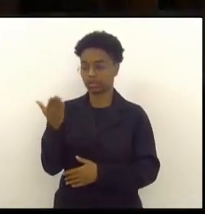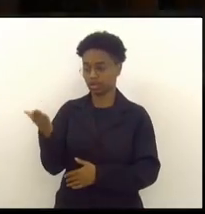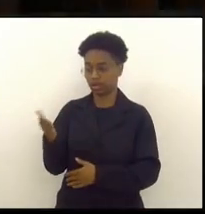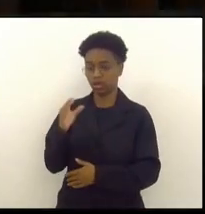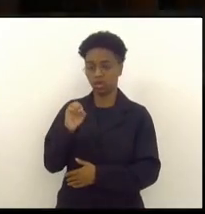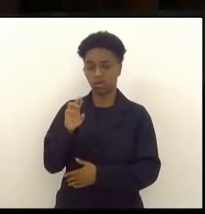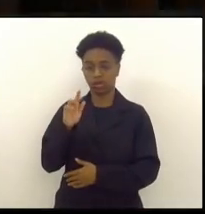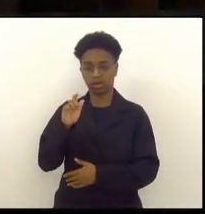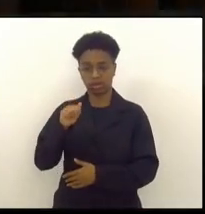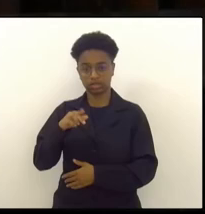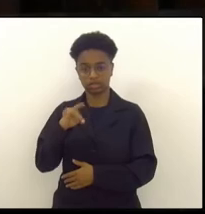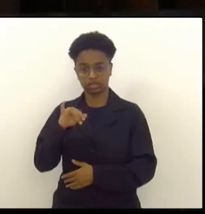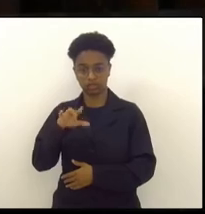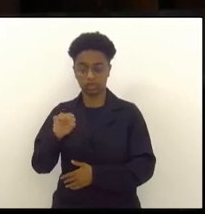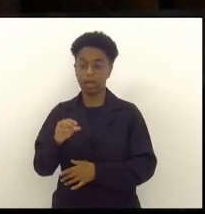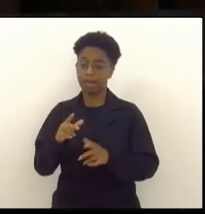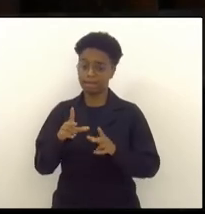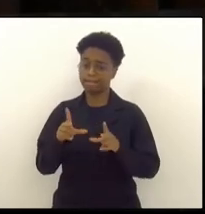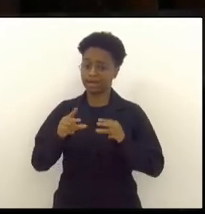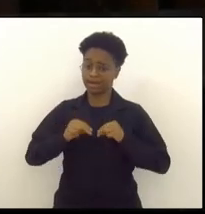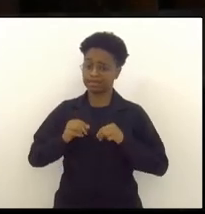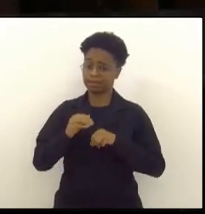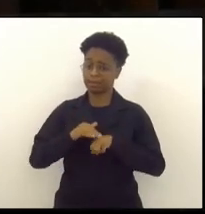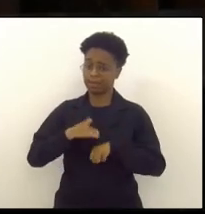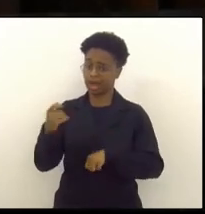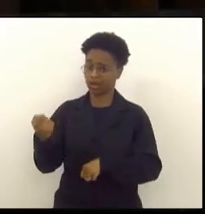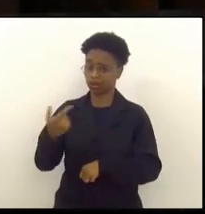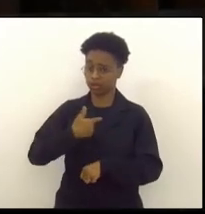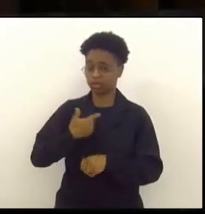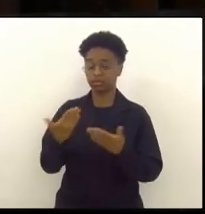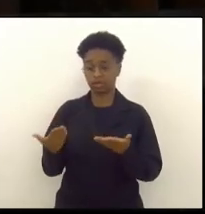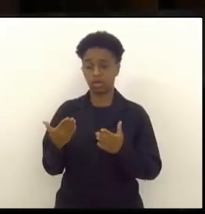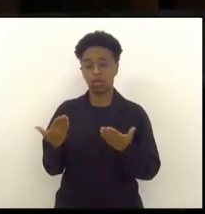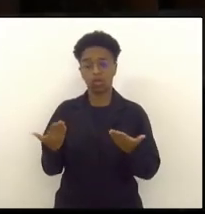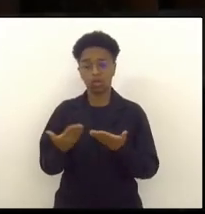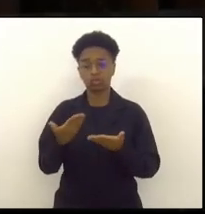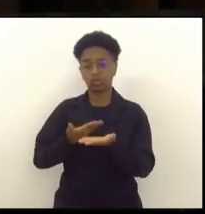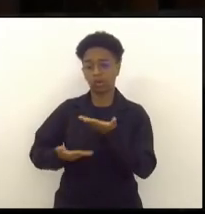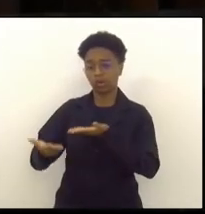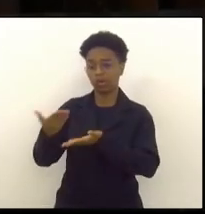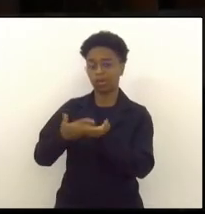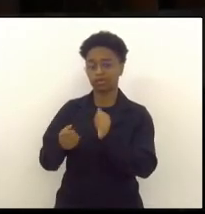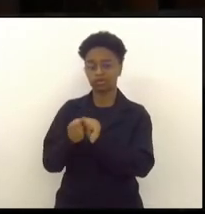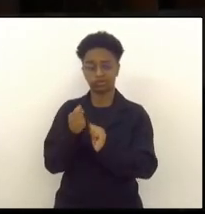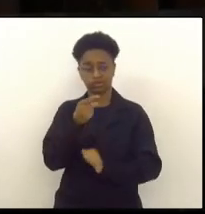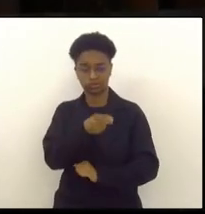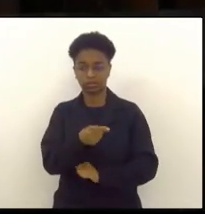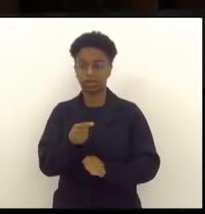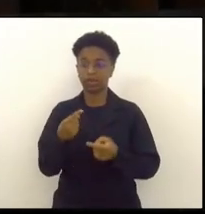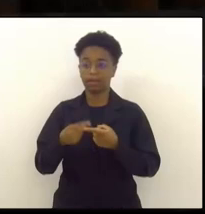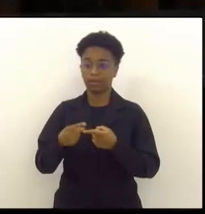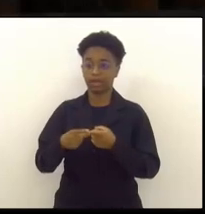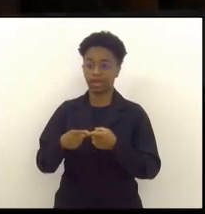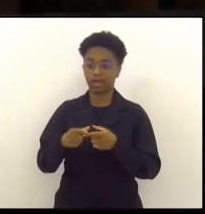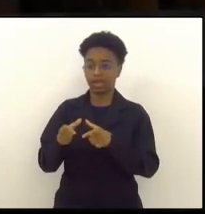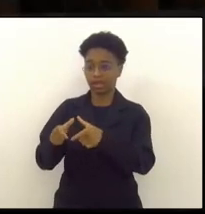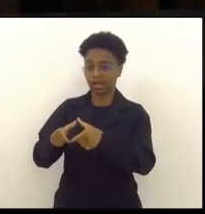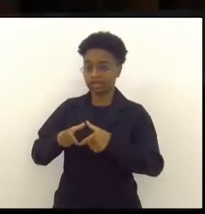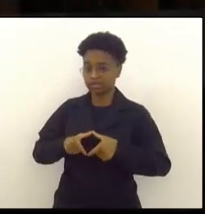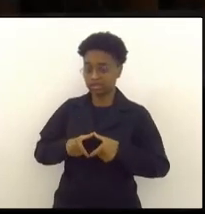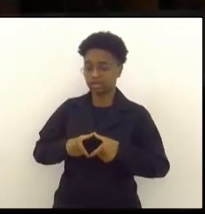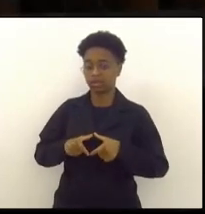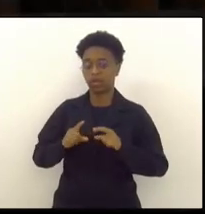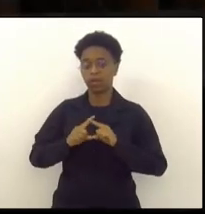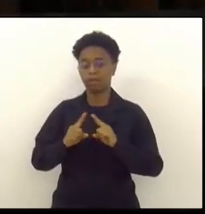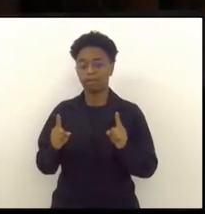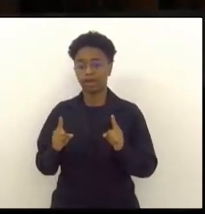senhor é merecedor dessa medalha, talvez até mais do que eu. Então, hoje eu divido ela com o senhor. Eu sempre digo que um dos títulos que eu tenho, e que não